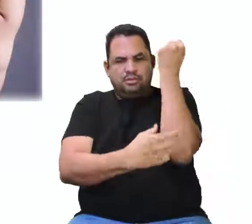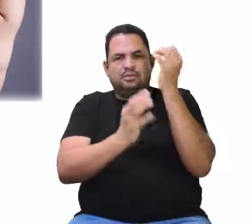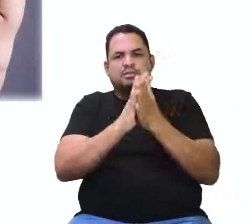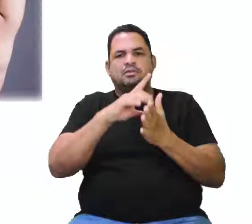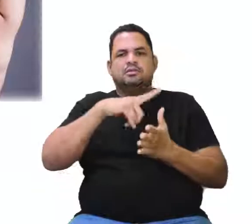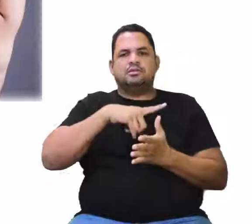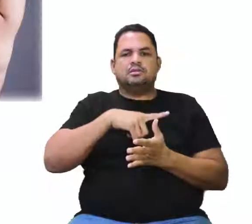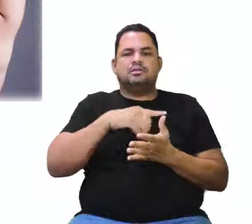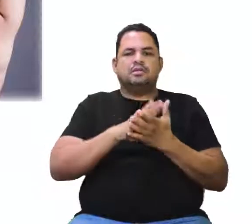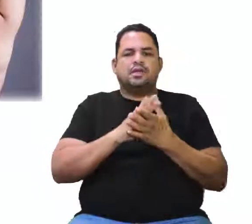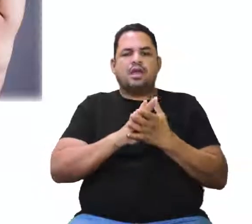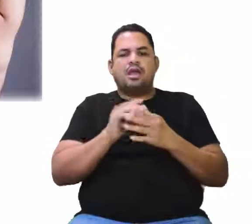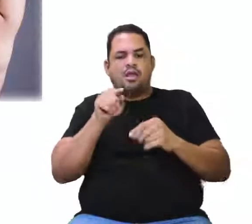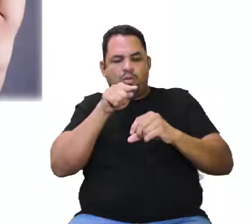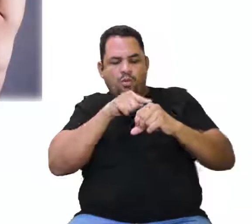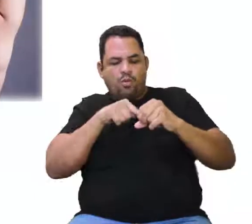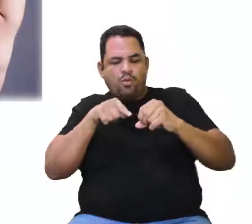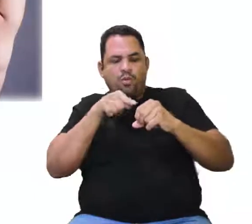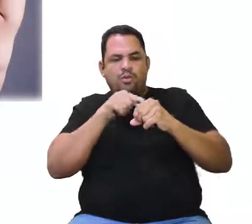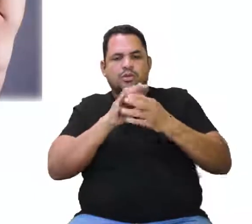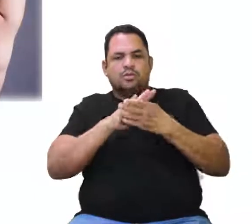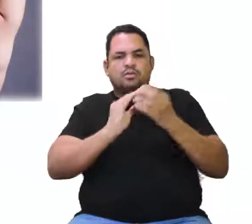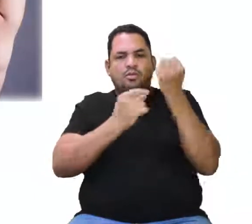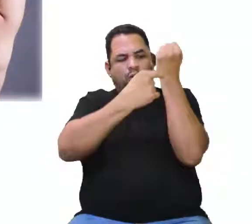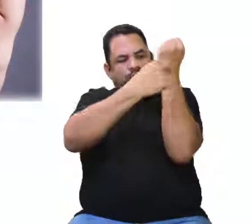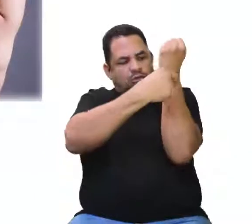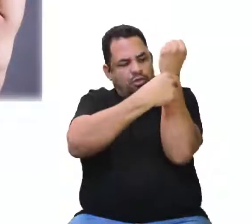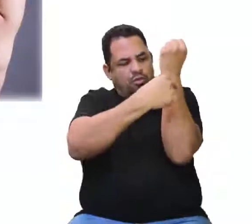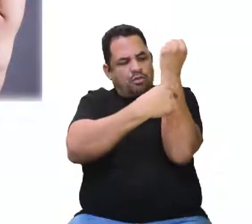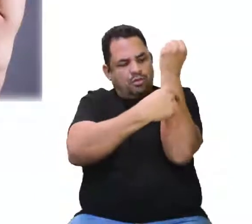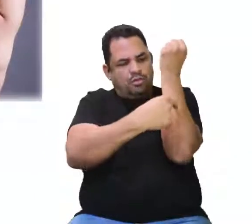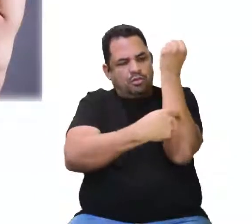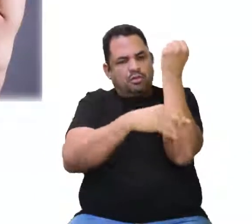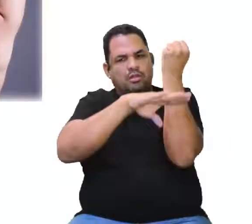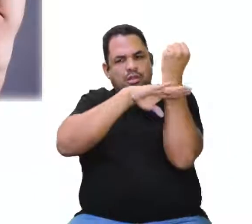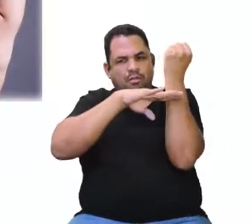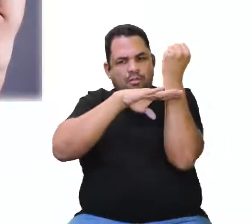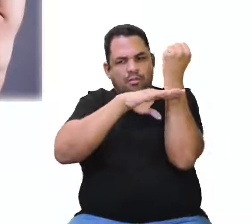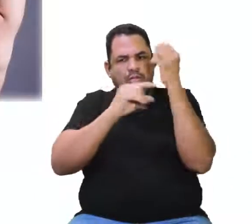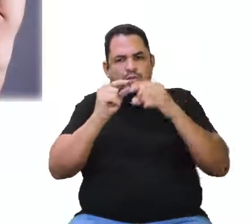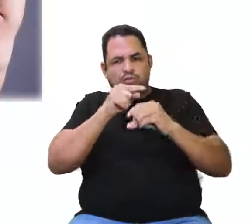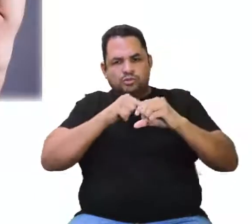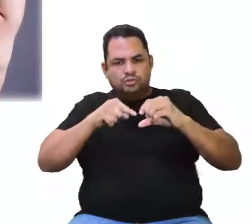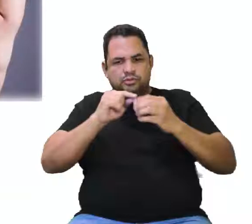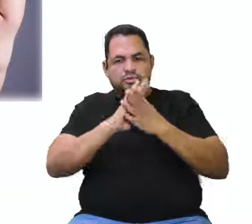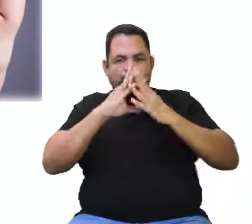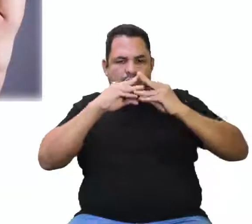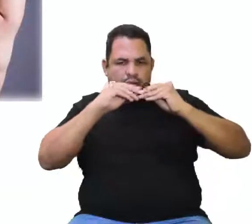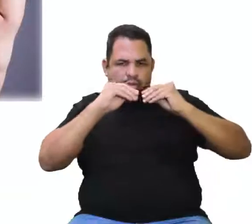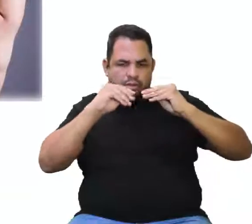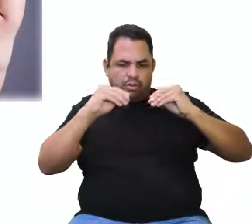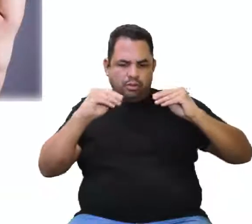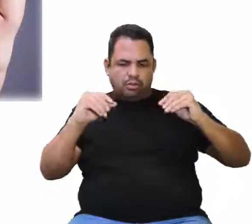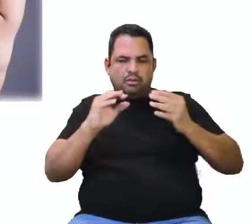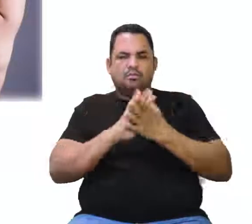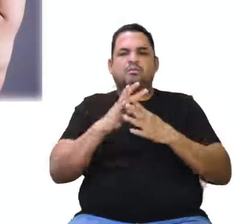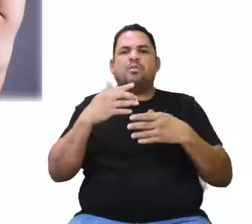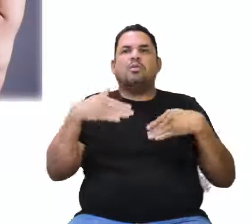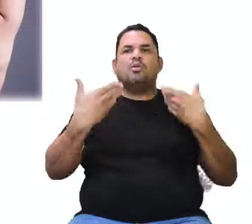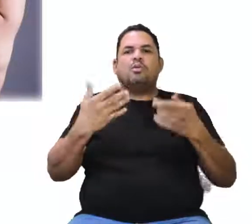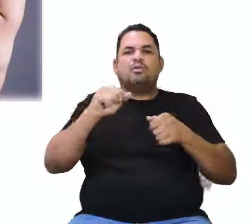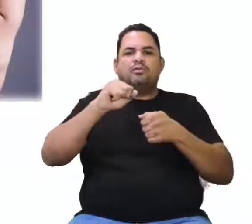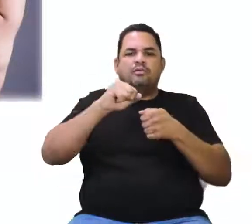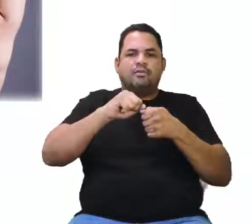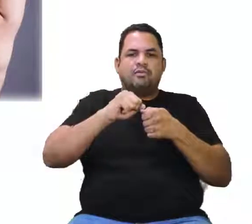tem ali o disco, entre a vértebra tem um disco ali, aquele disco desgasta, se eu tiver maus hábitos posturais,